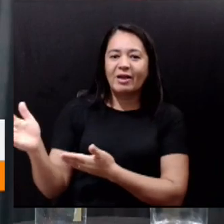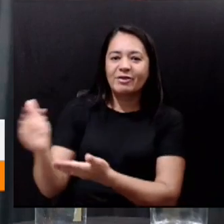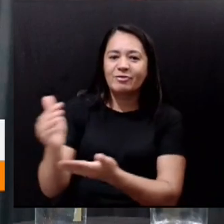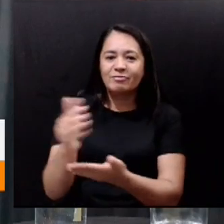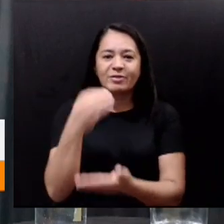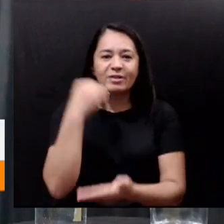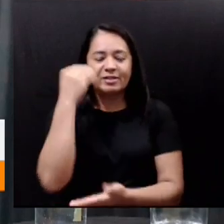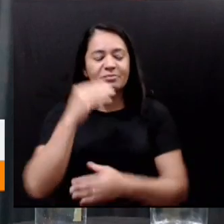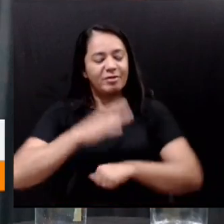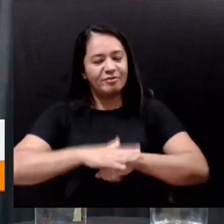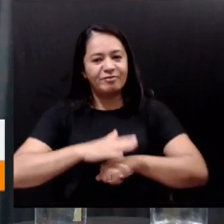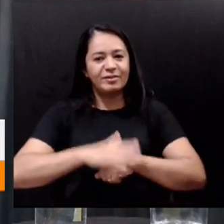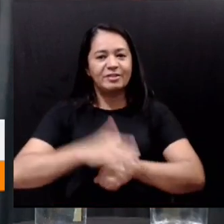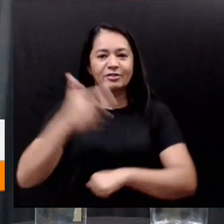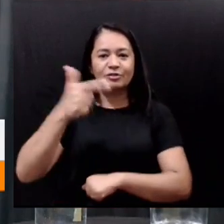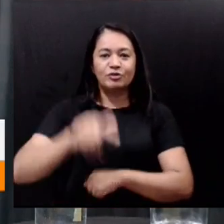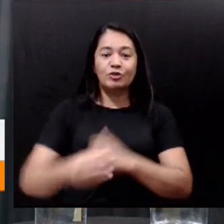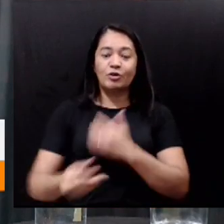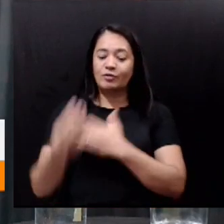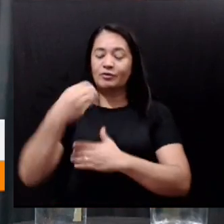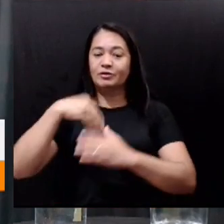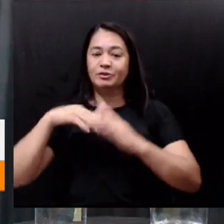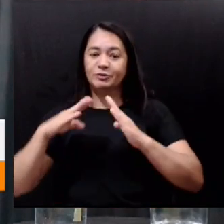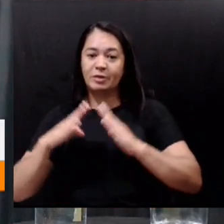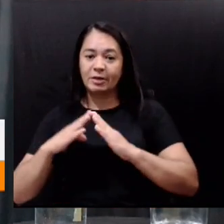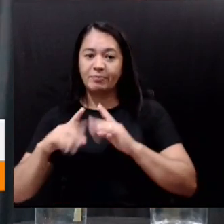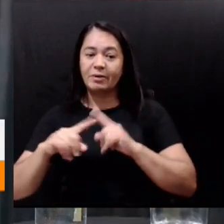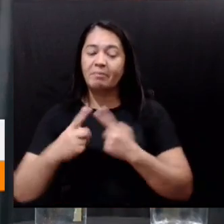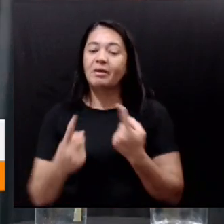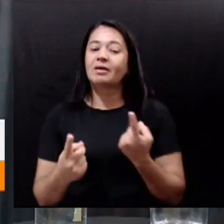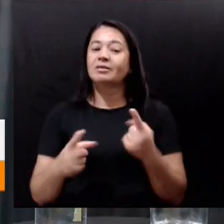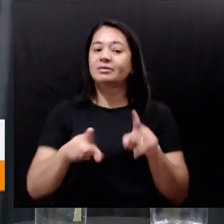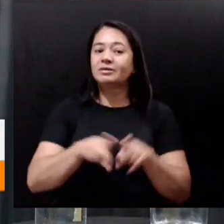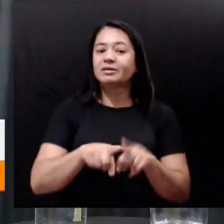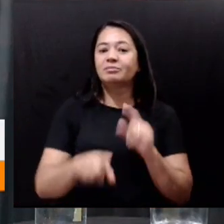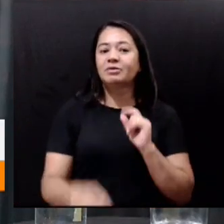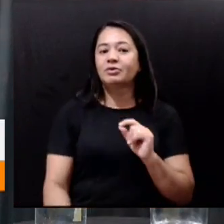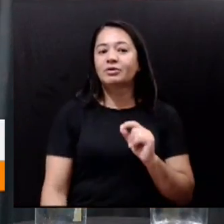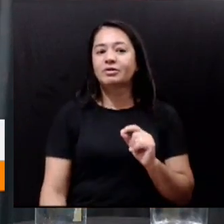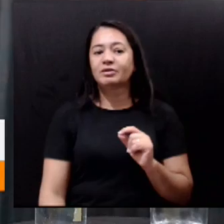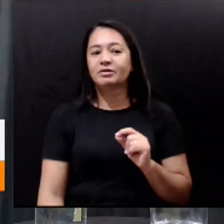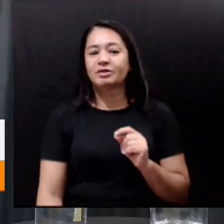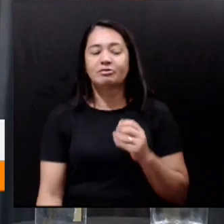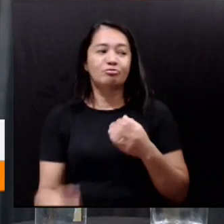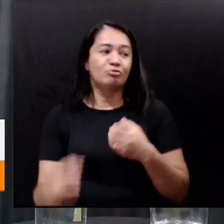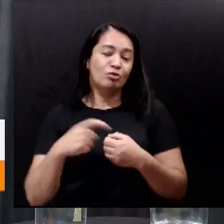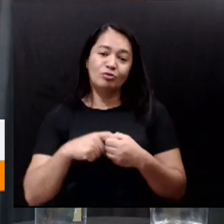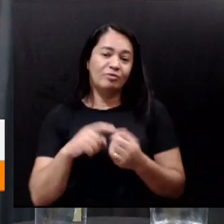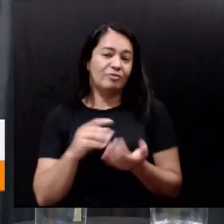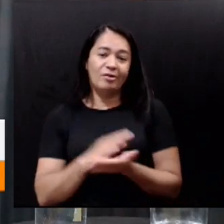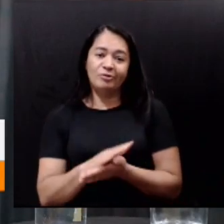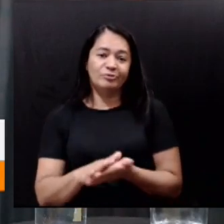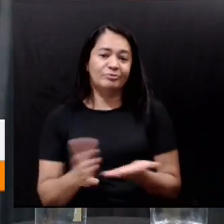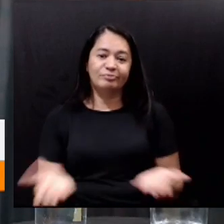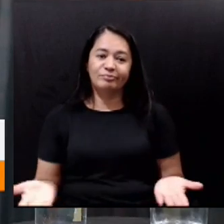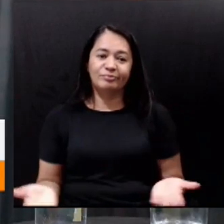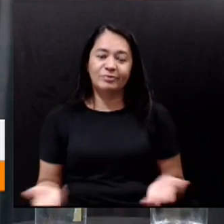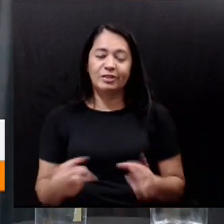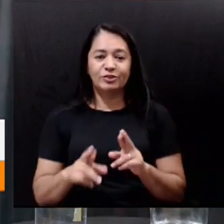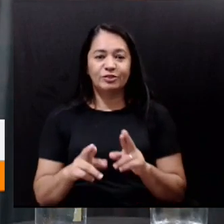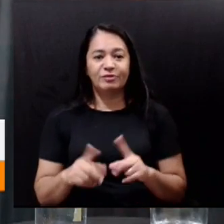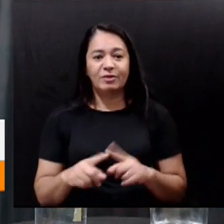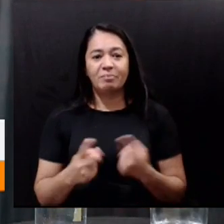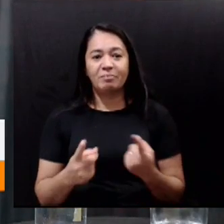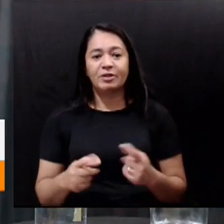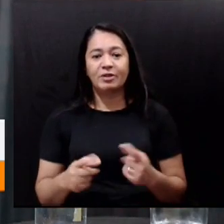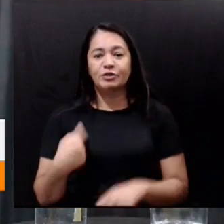nosso lar atual. Mas também tem aquela parte de algo que talvez não volta mais, né? Algo diferente, né? Mas eu acho que a gente pode focar nessa primeira